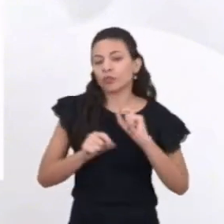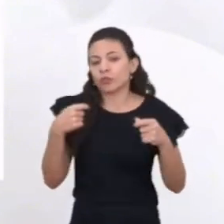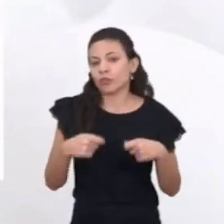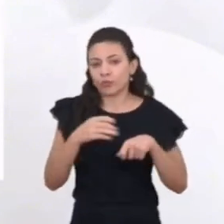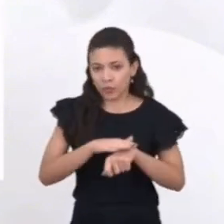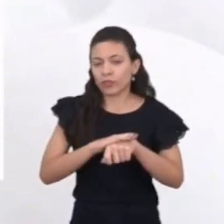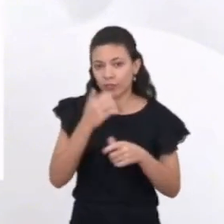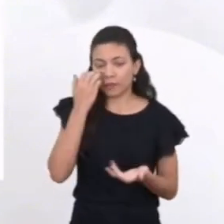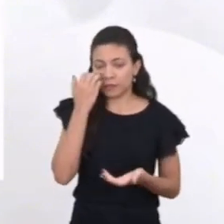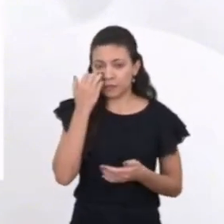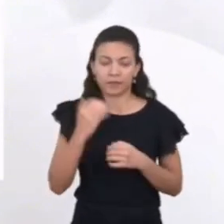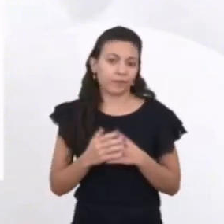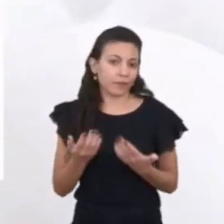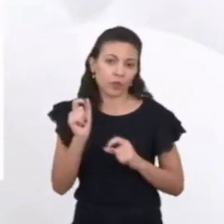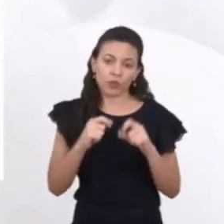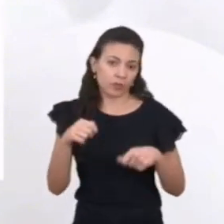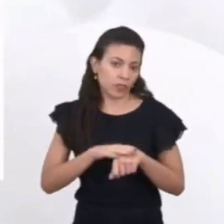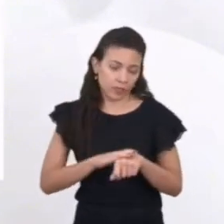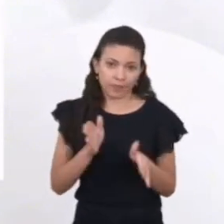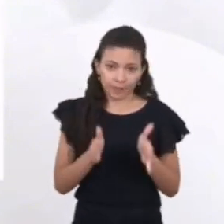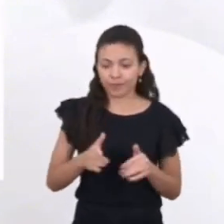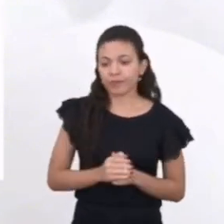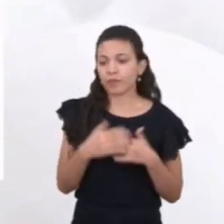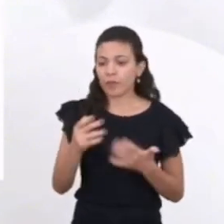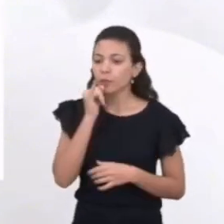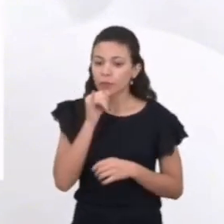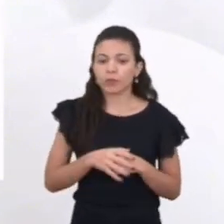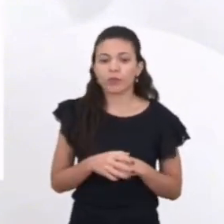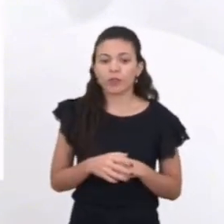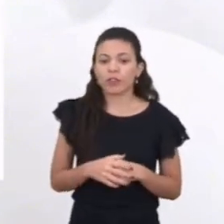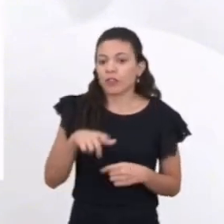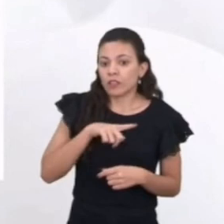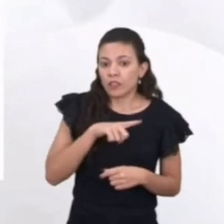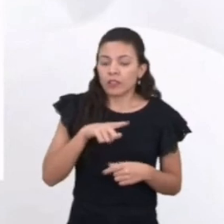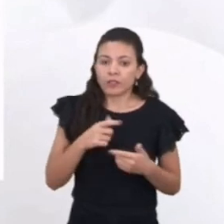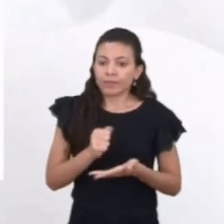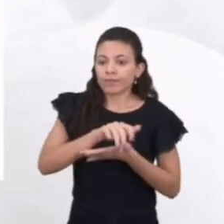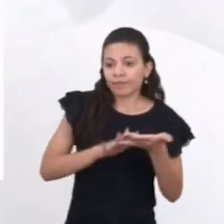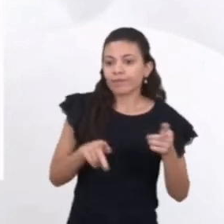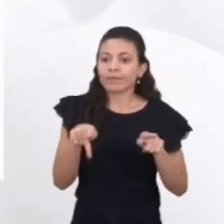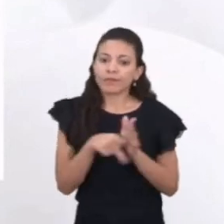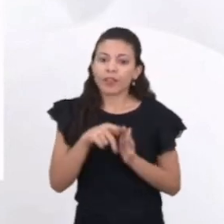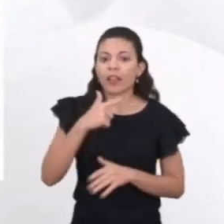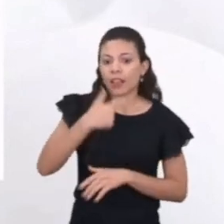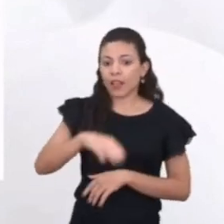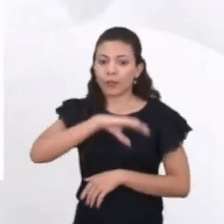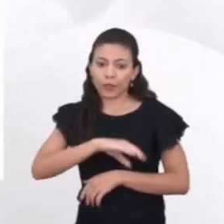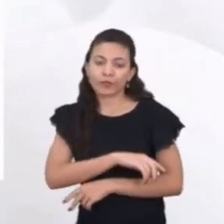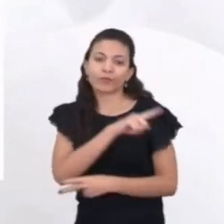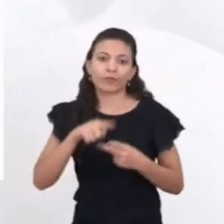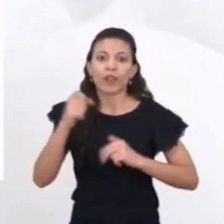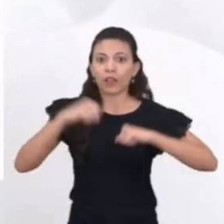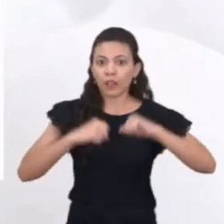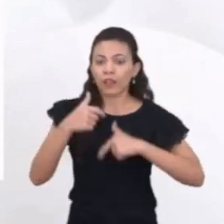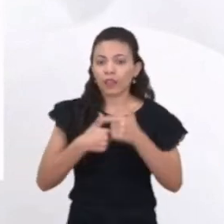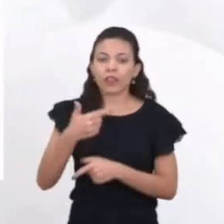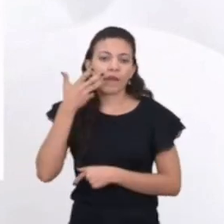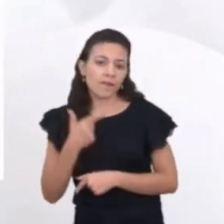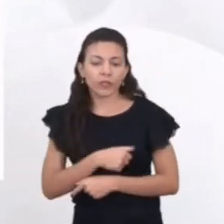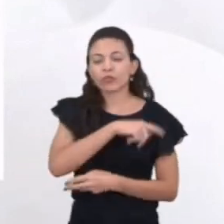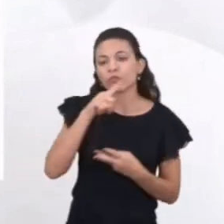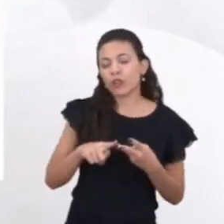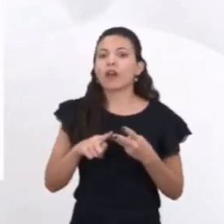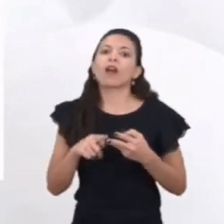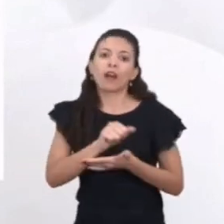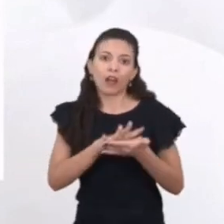essas tarefas e o que ele tem que fazer dentro daquele período. Então ele tem ali, por exemplo, uma tarefa de iluminismo, de língua portuguesa, uma tarefa de industrialização e trabalho infantil, uma tarefa de equações e